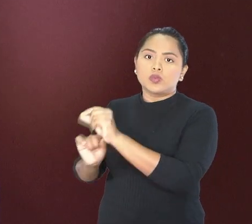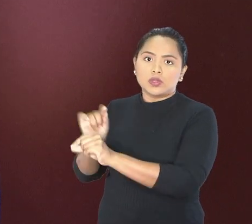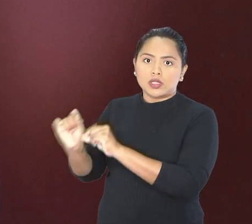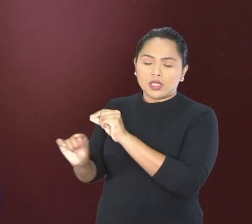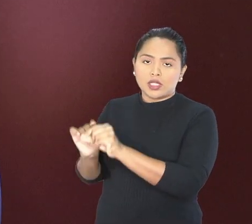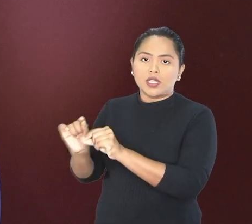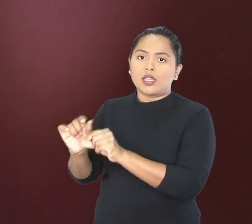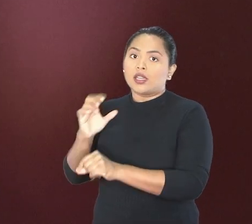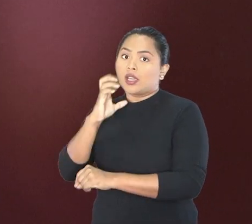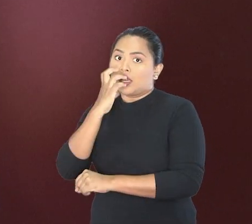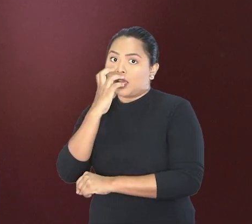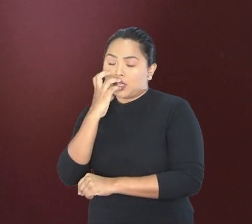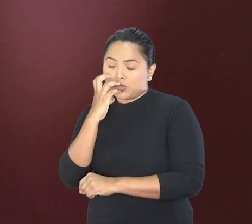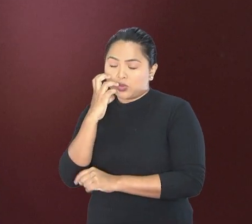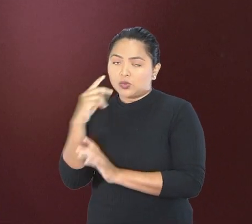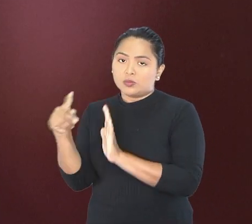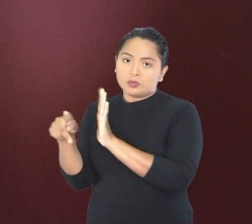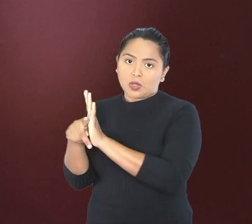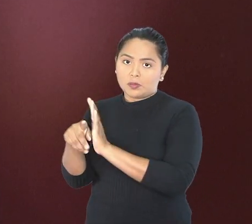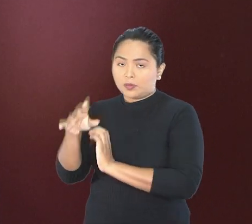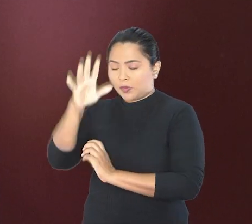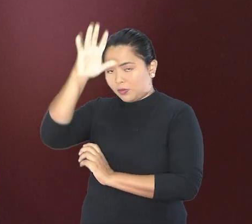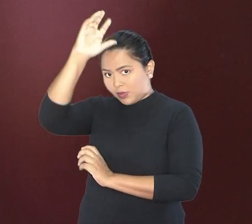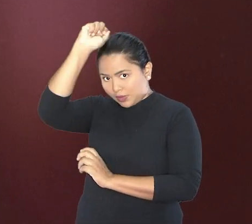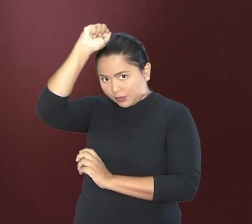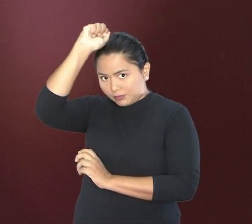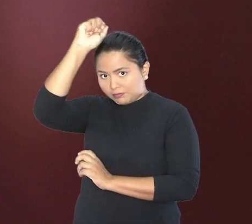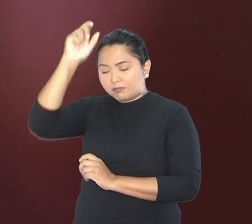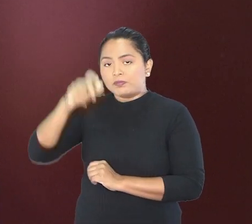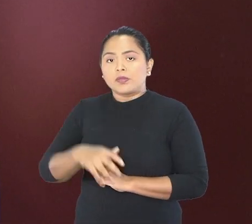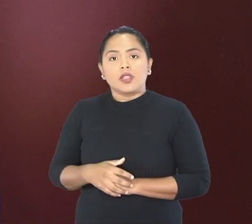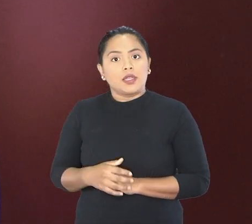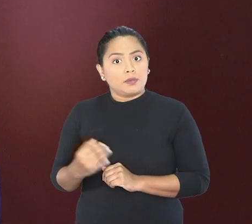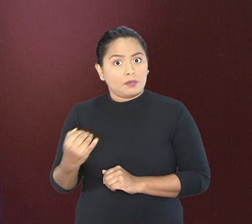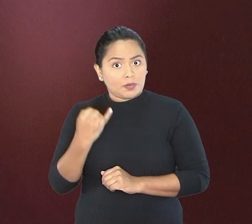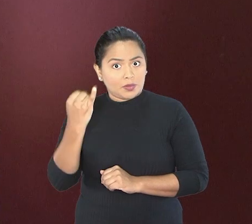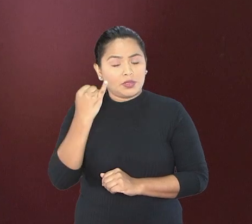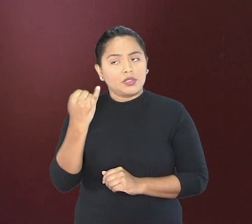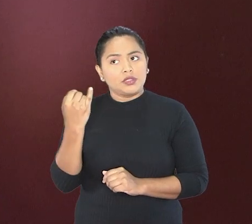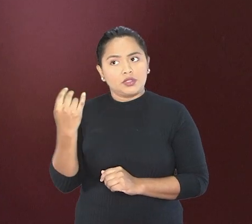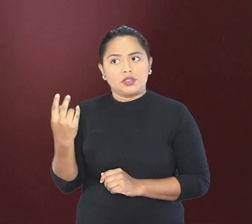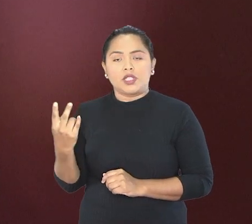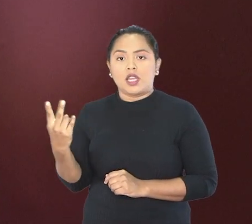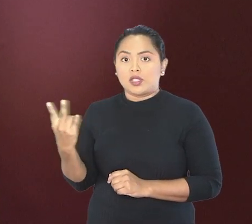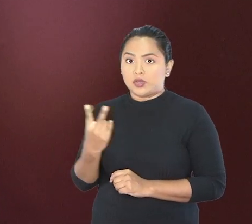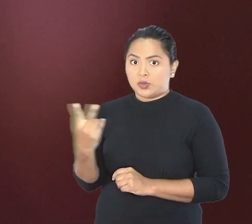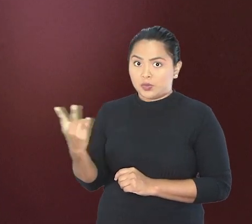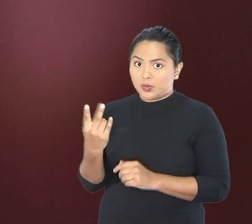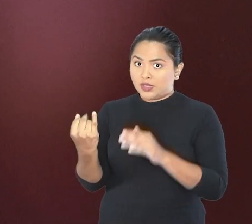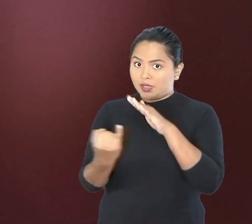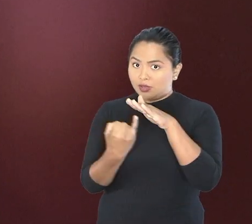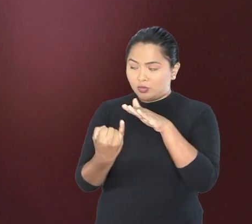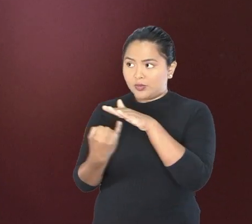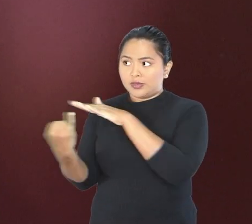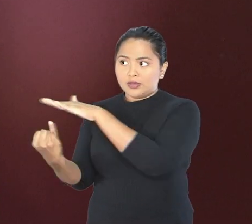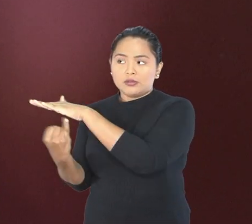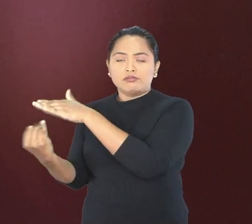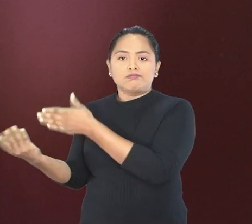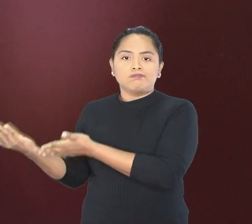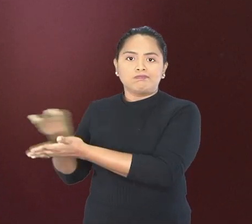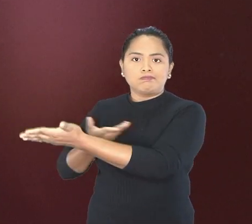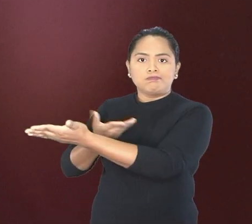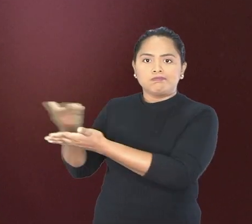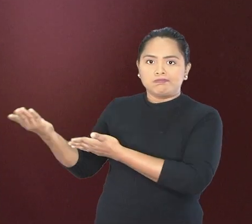aos cães que são do bombeiro. Então, assim, é uma cooperação técnica que é bom para os dois órgãos e a gente sai ganhando com isso, porque a gente